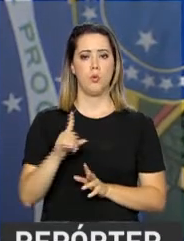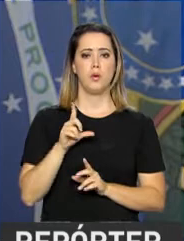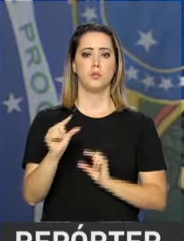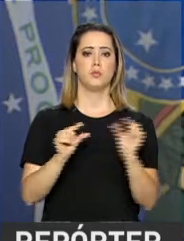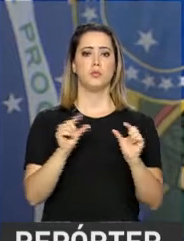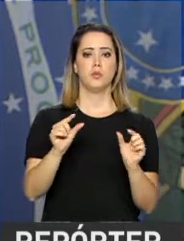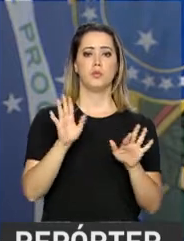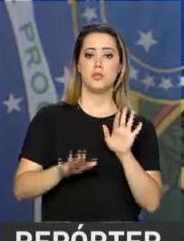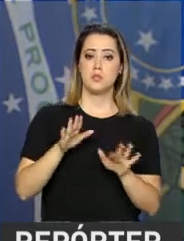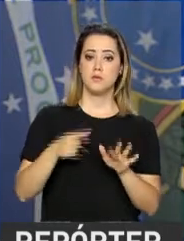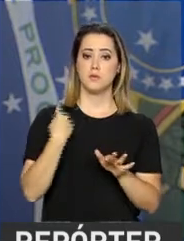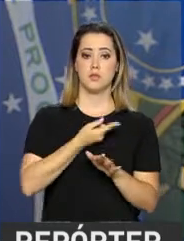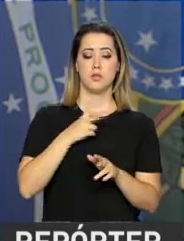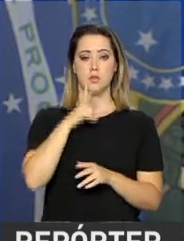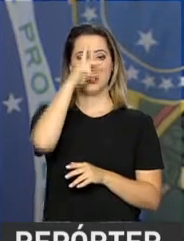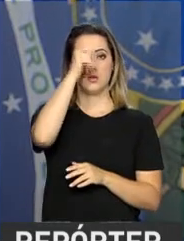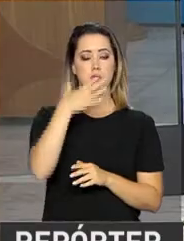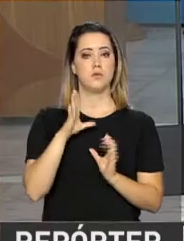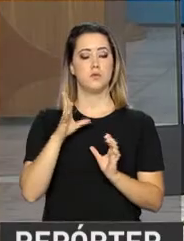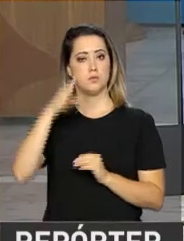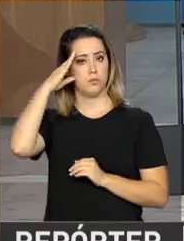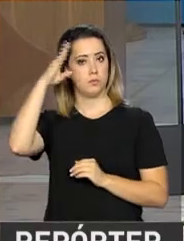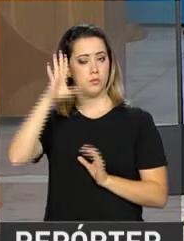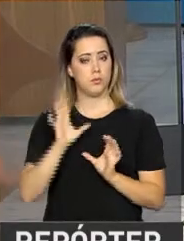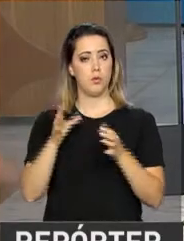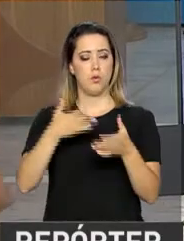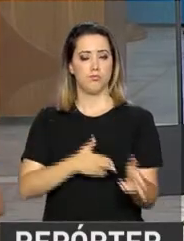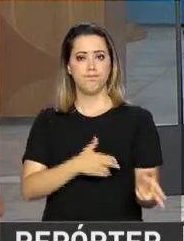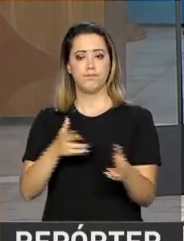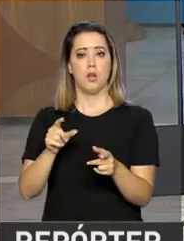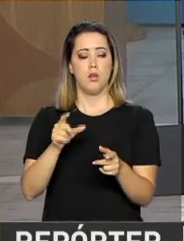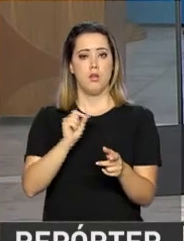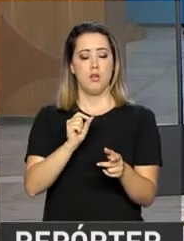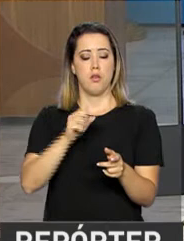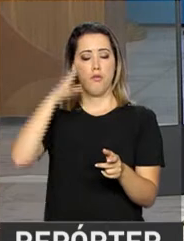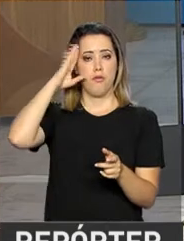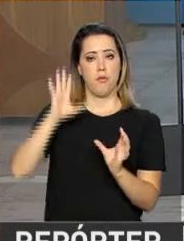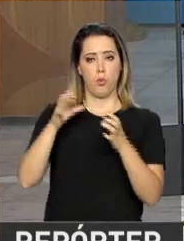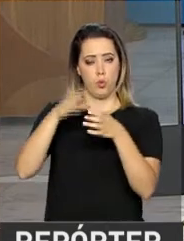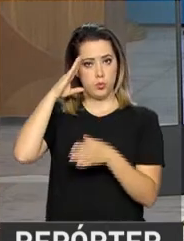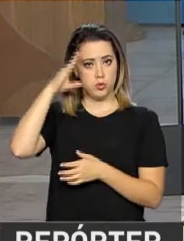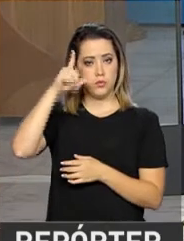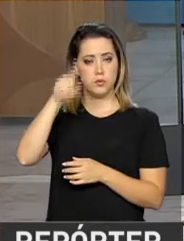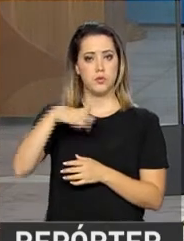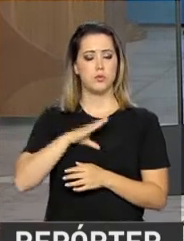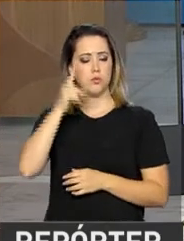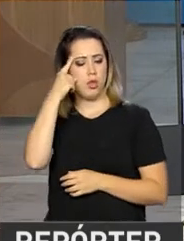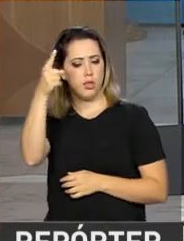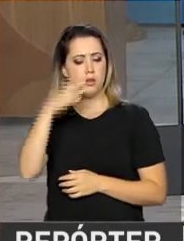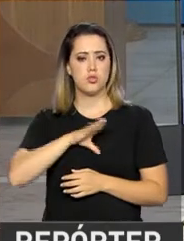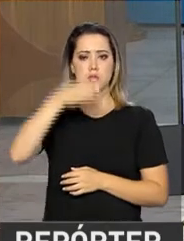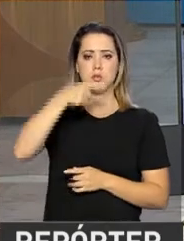as vezes que as nossas forças armadas com uma disposição extraordinária com sua inteligência coragem e